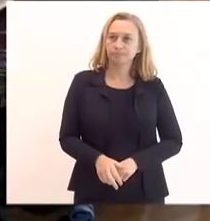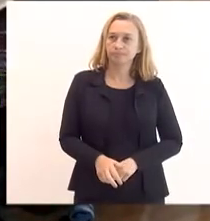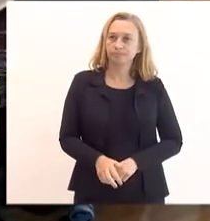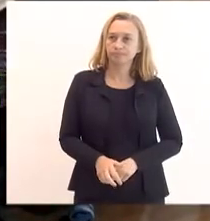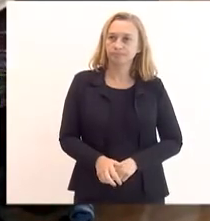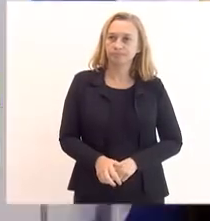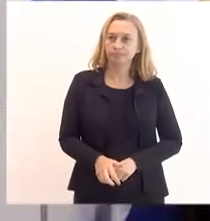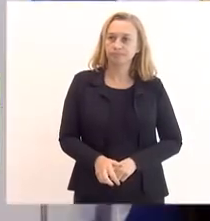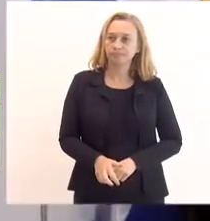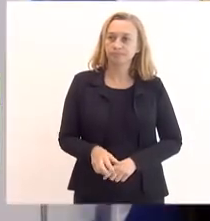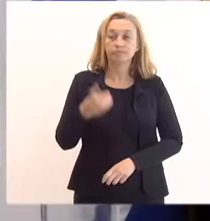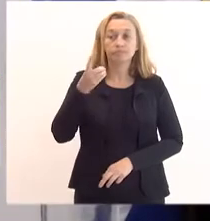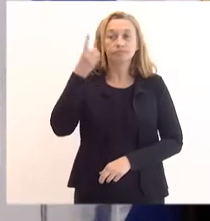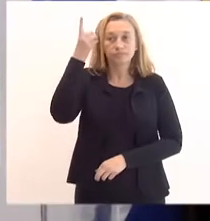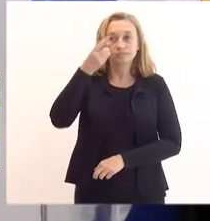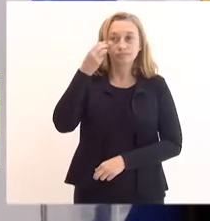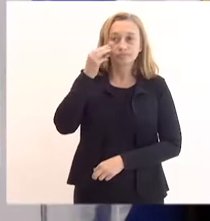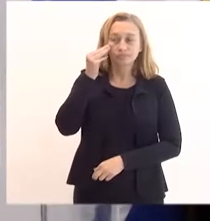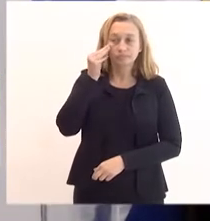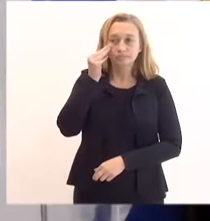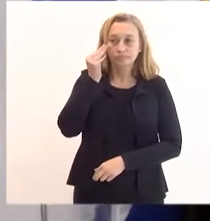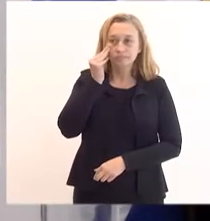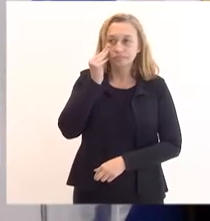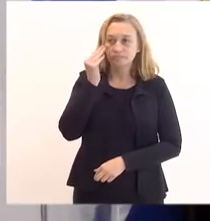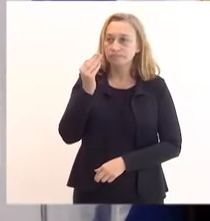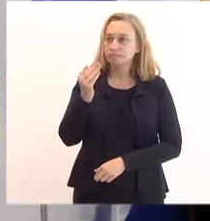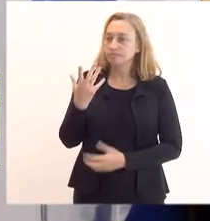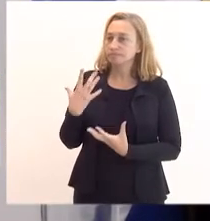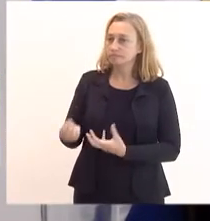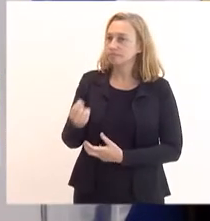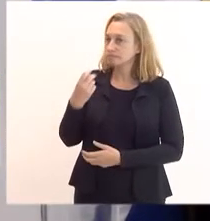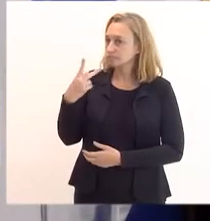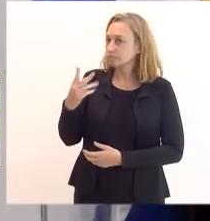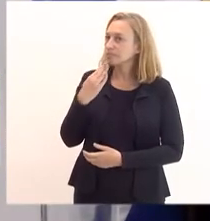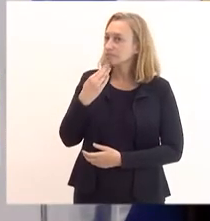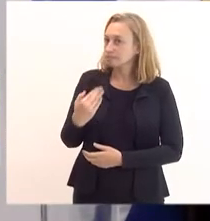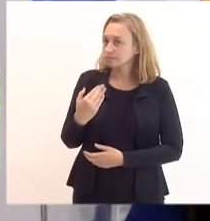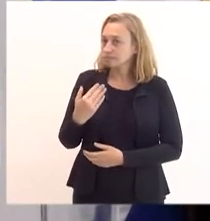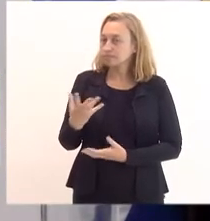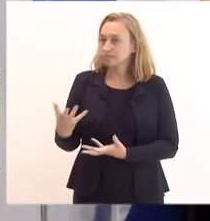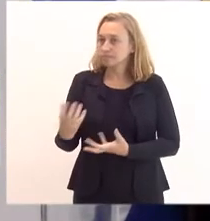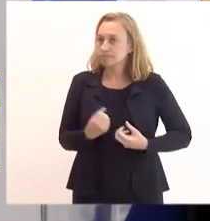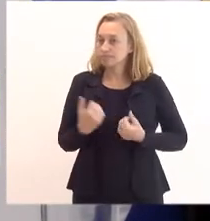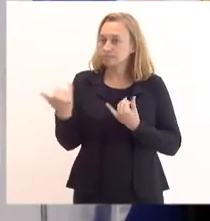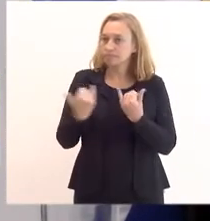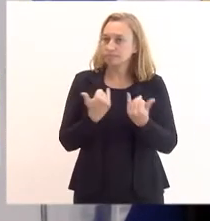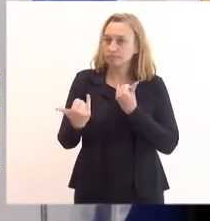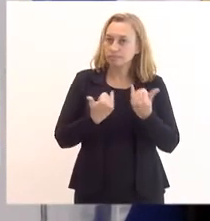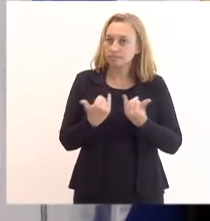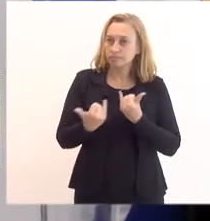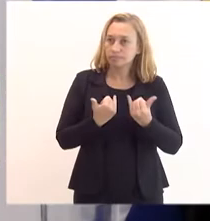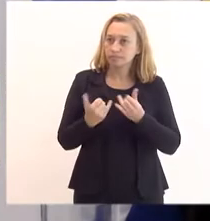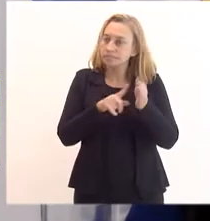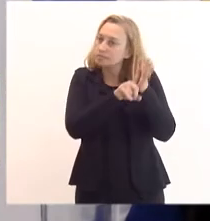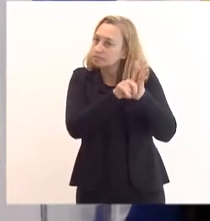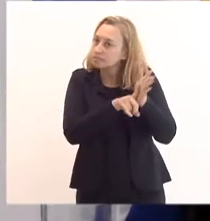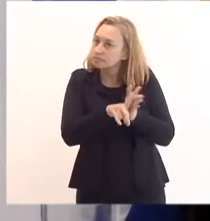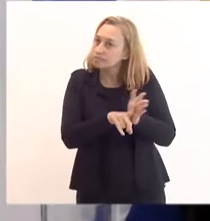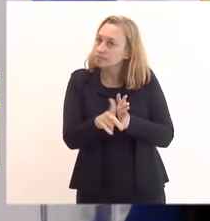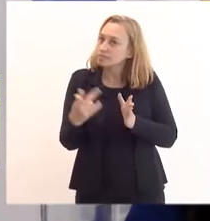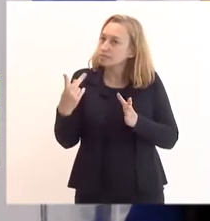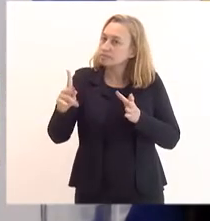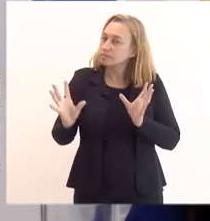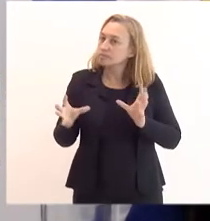Deputada Mônica, eu vou conceder o pedido de vista da Vossa Excelência e eu recebi aqui uma informação para que Vossa Excelência analisasse com a sua